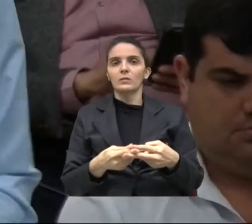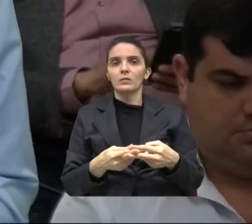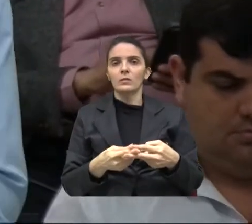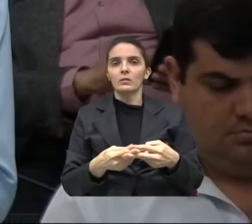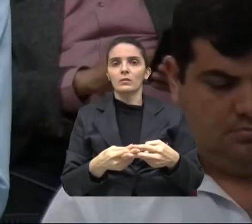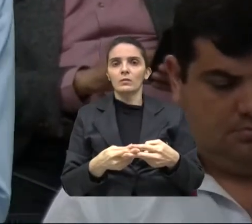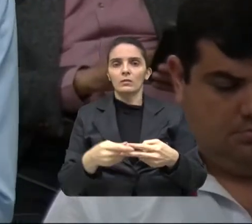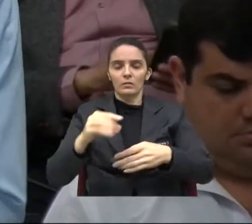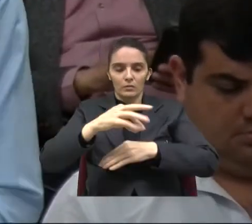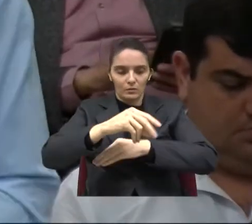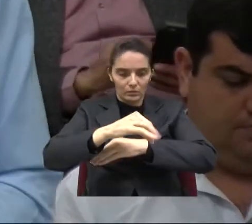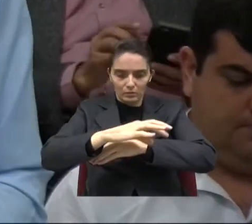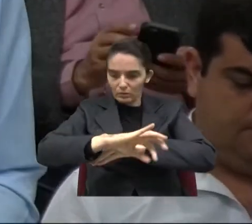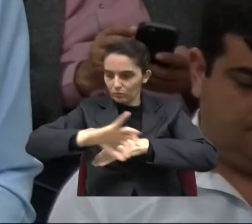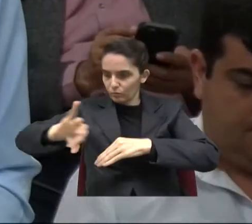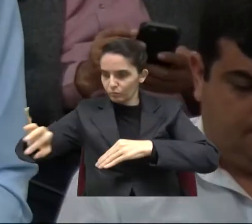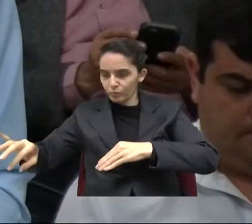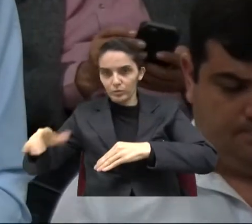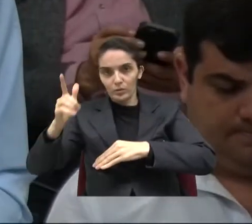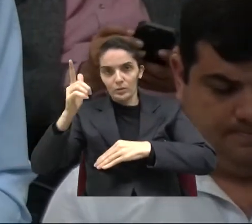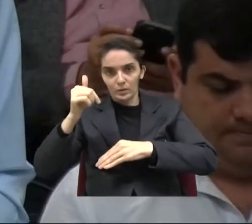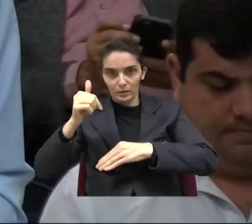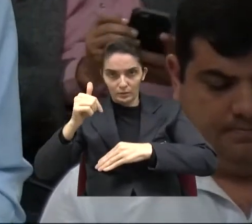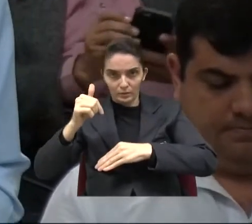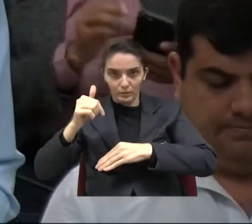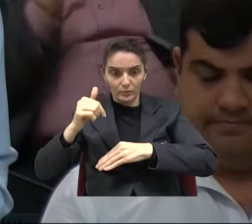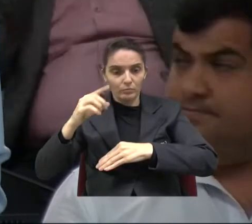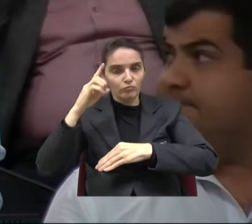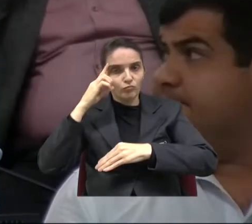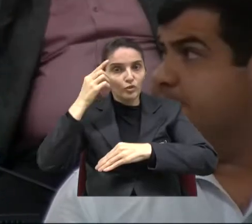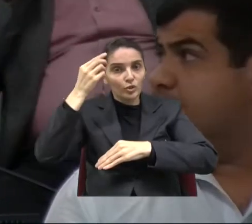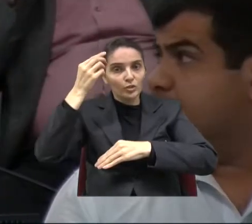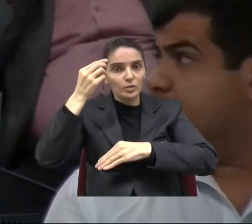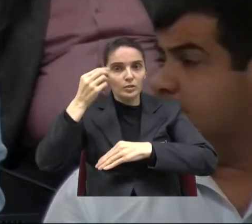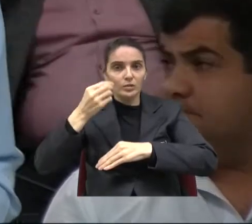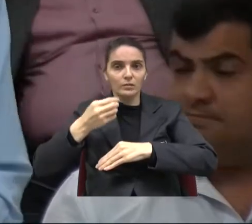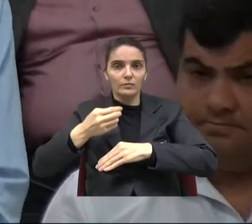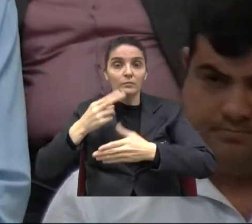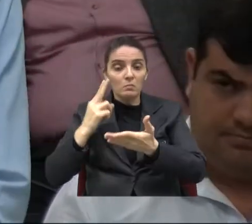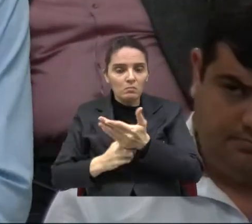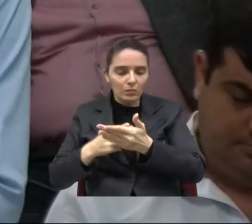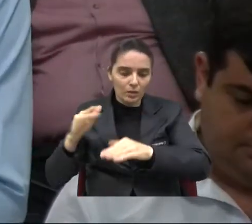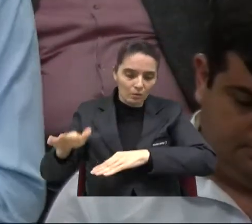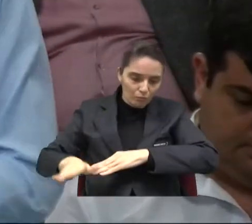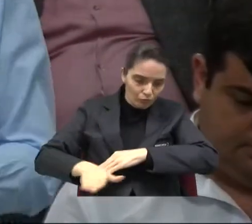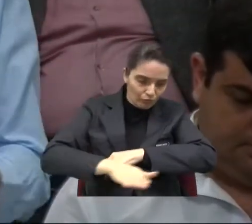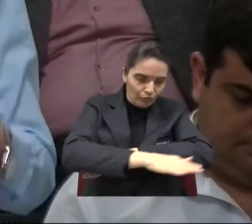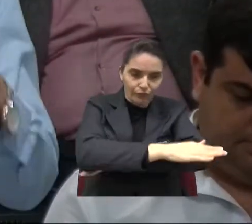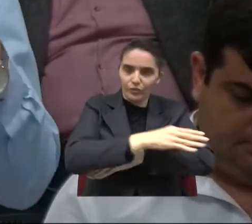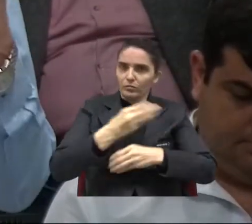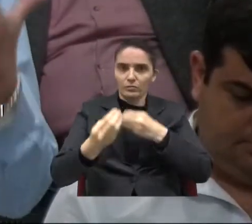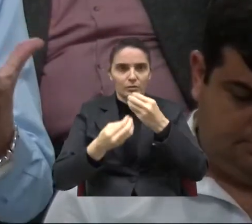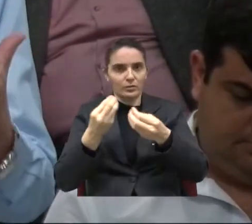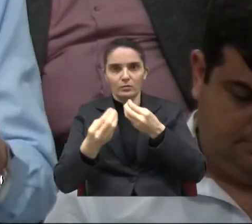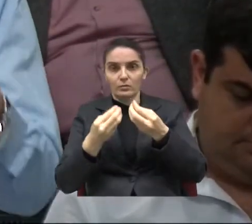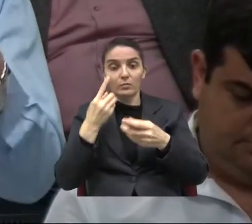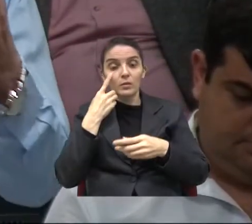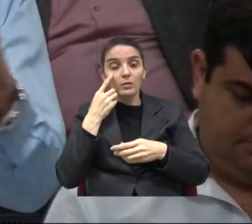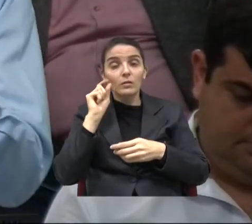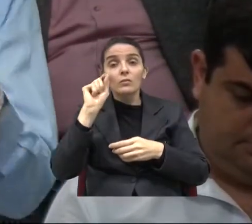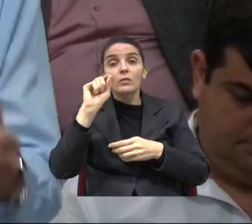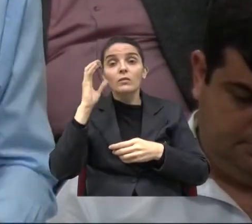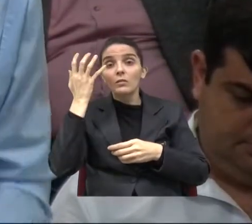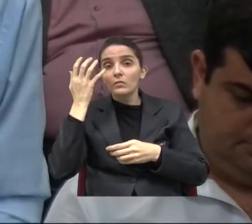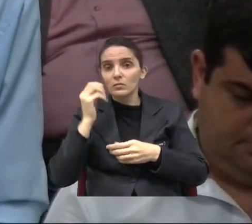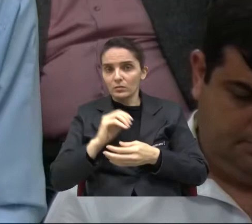a terra e conserta um cano, e no mesmo dia você concretar em cima, porque você precisa ver o que vai acontecer com